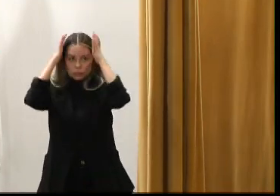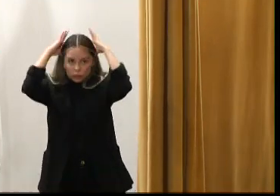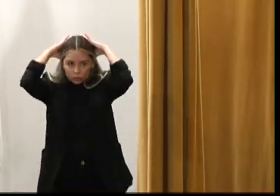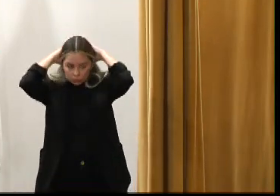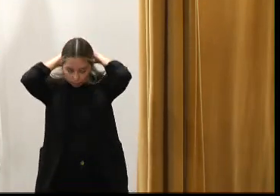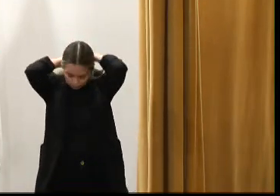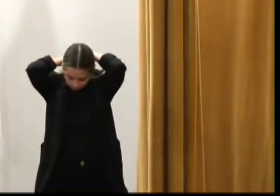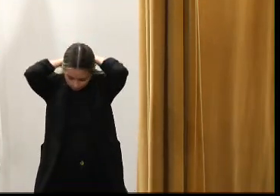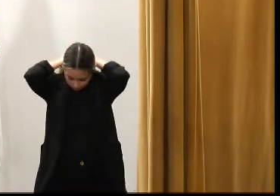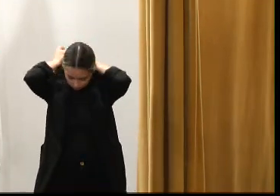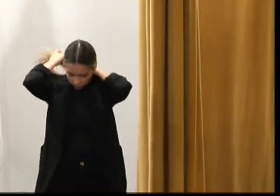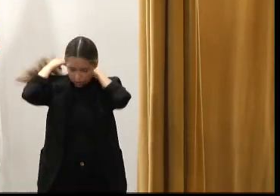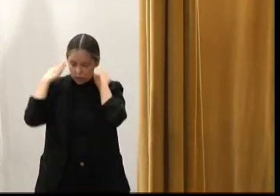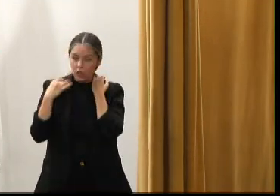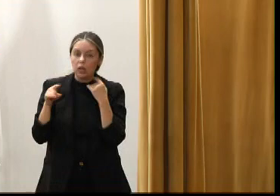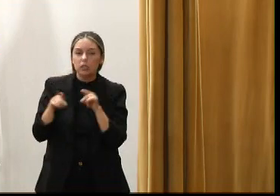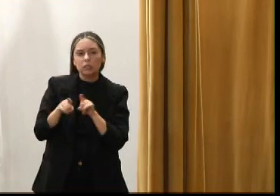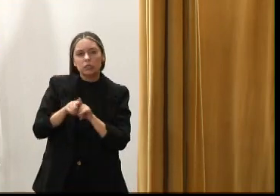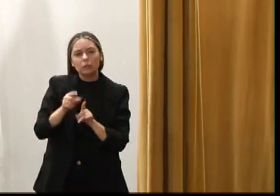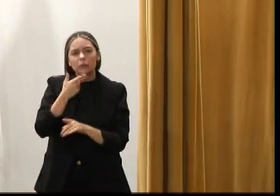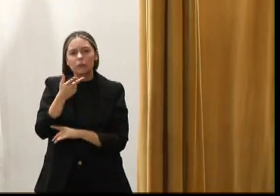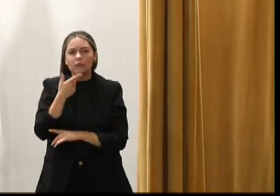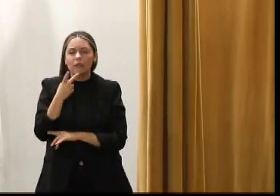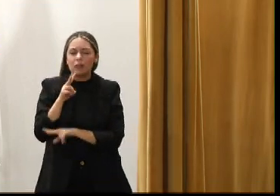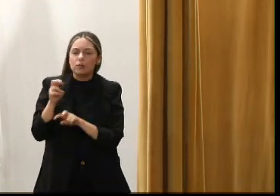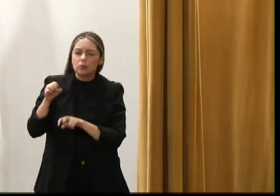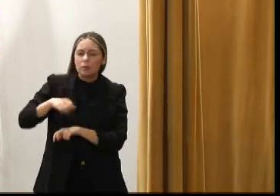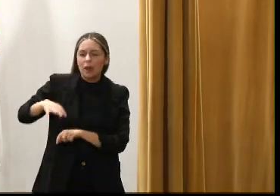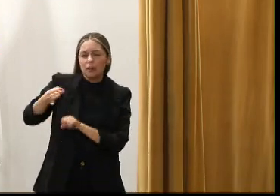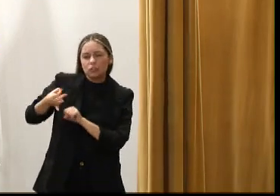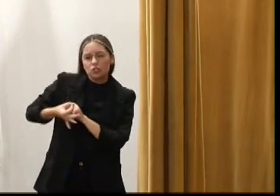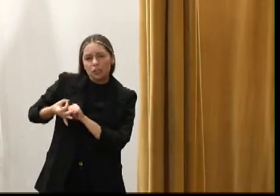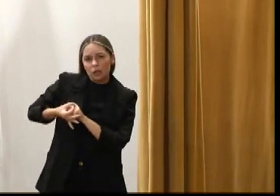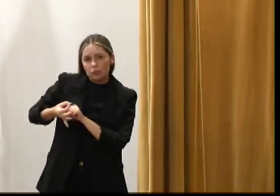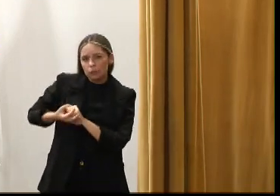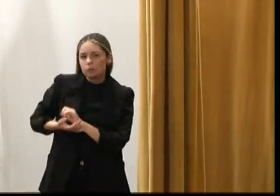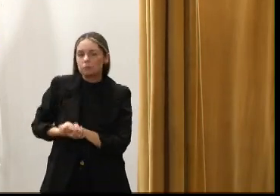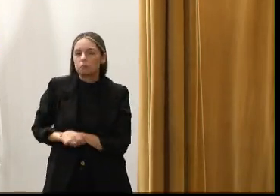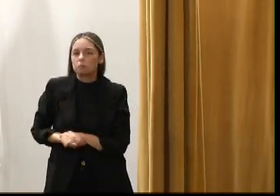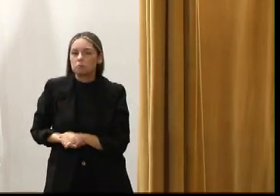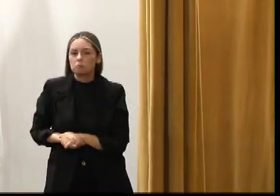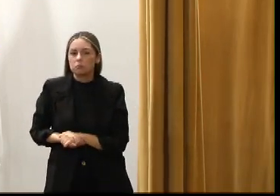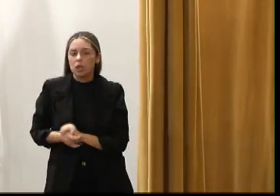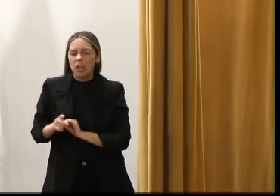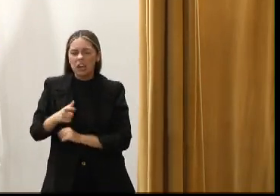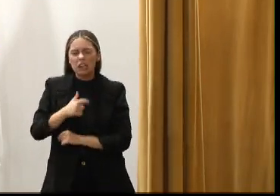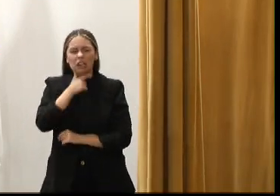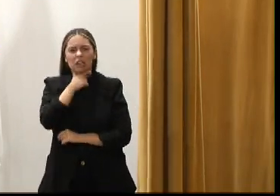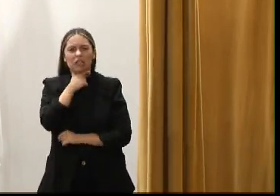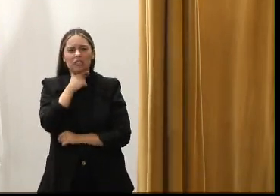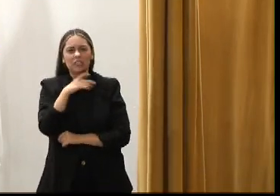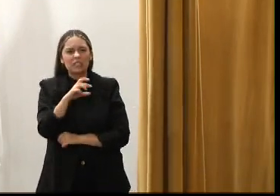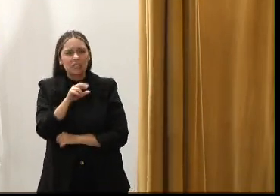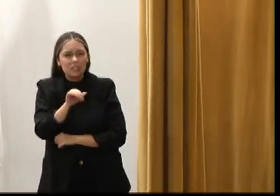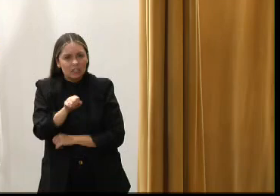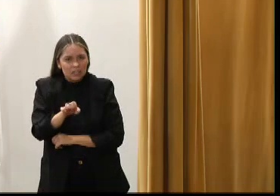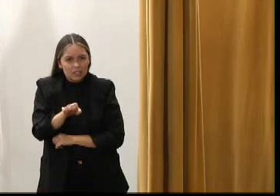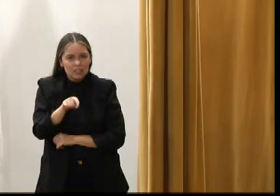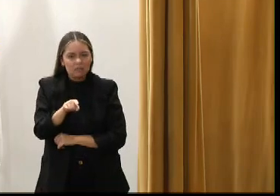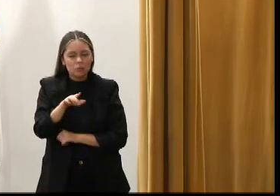deslocando agora e começando uma fala de direito, essa crise que é